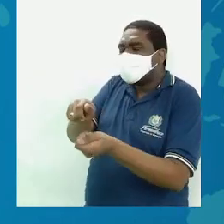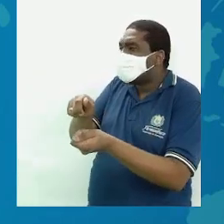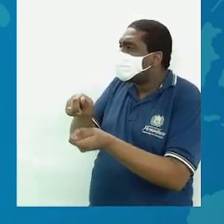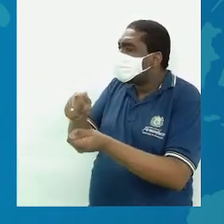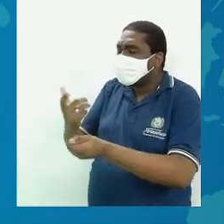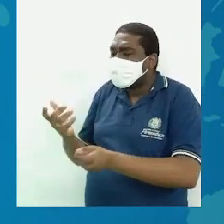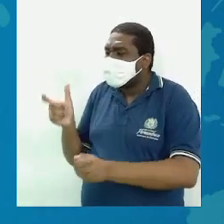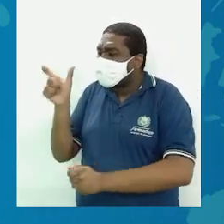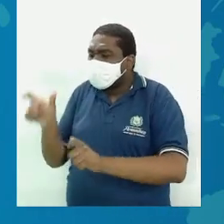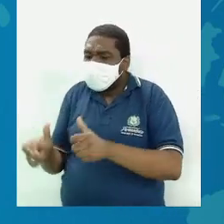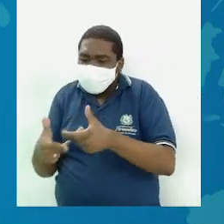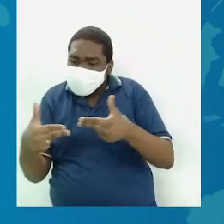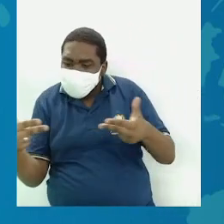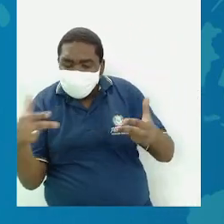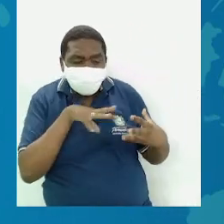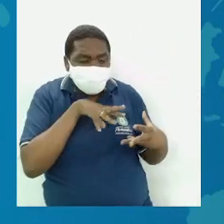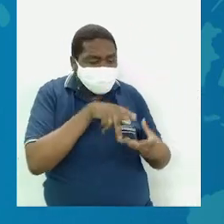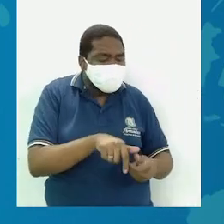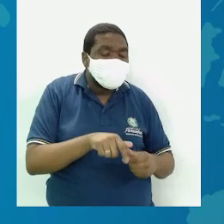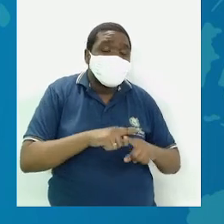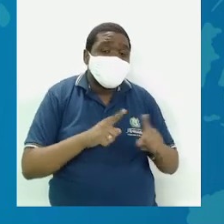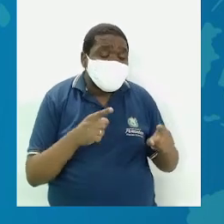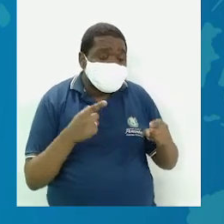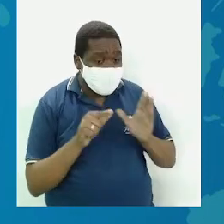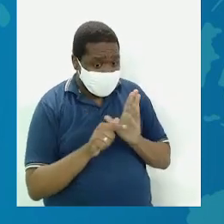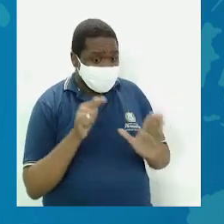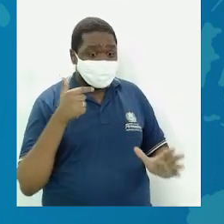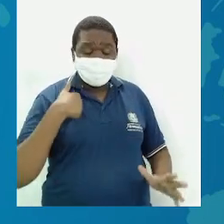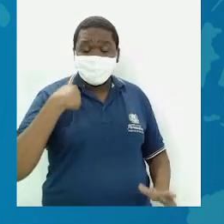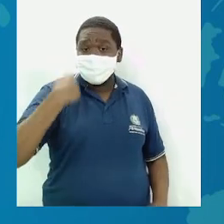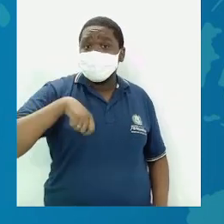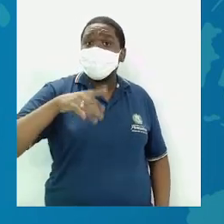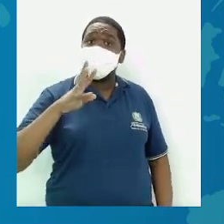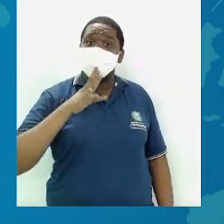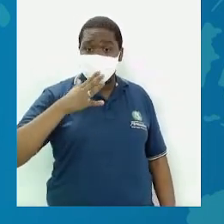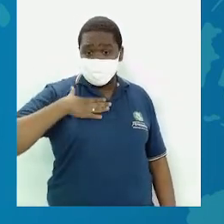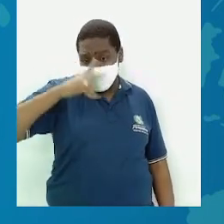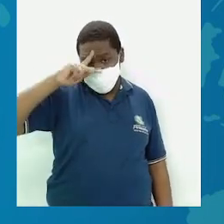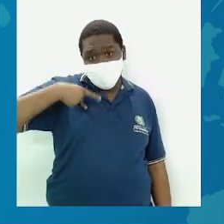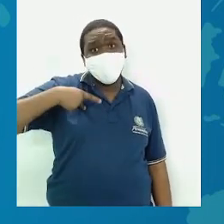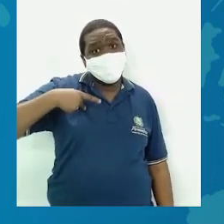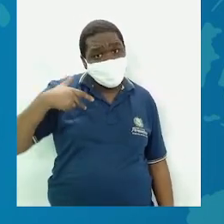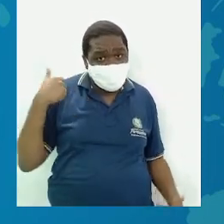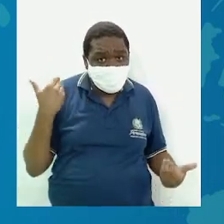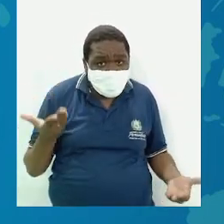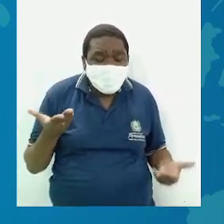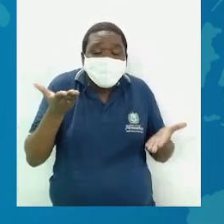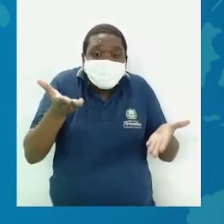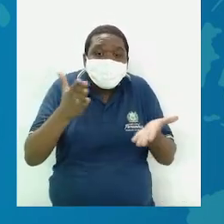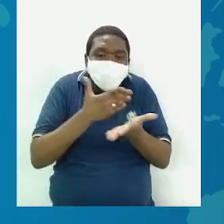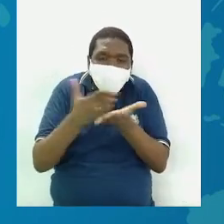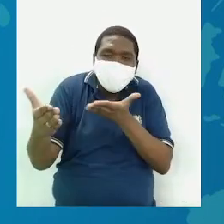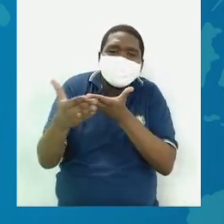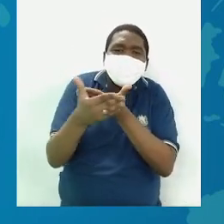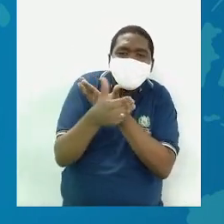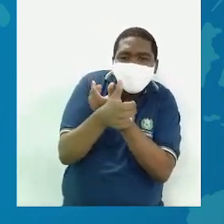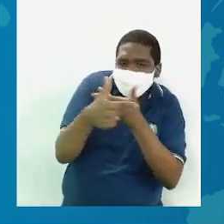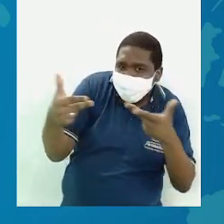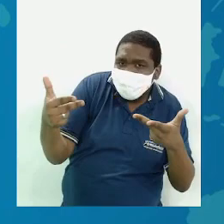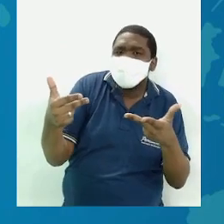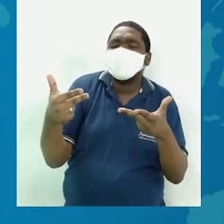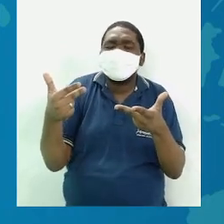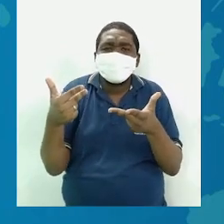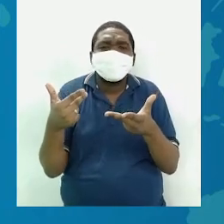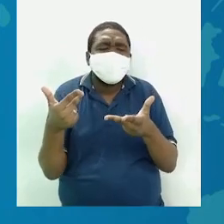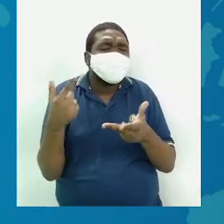exterior, se ele não começa a saber quem ele é. E aqui começam a surgir algumas questões, começam a surgir aqui